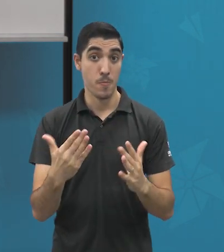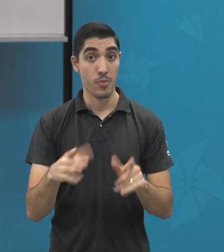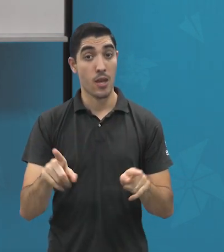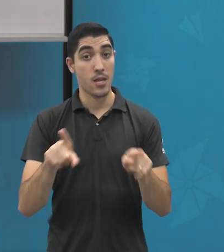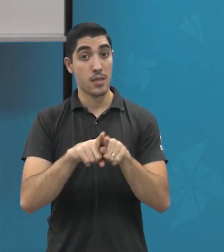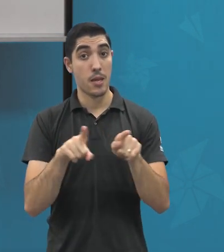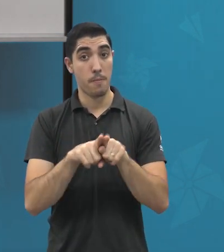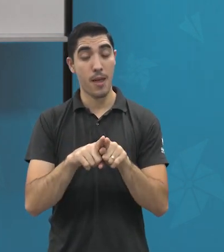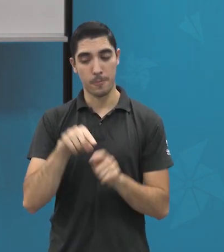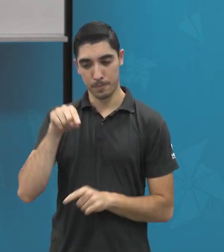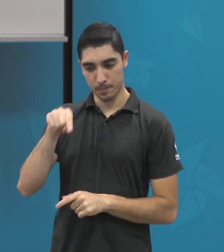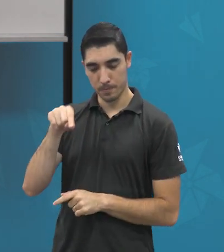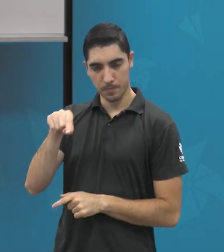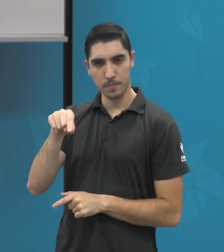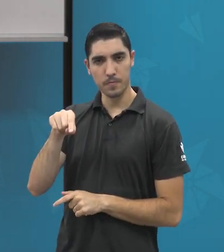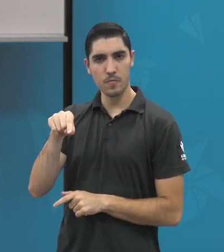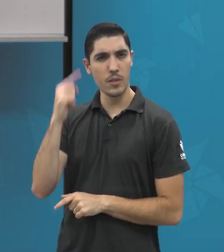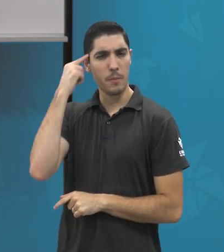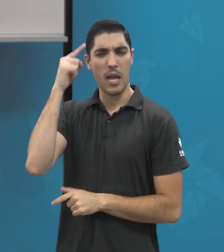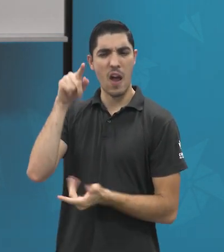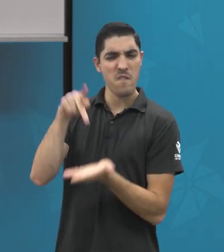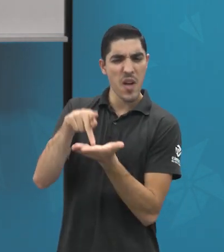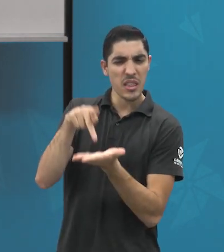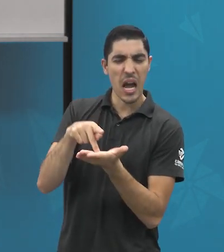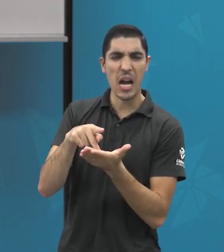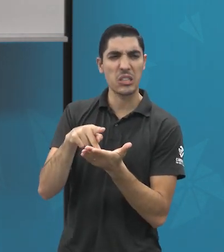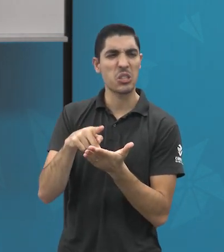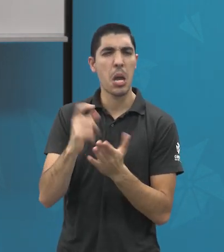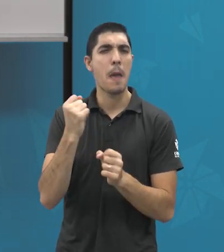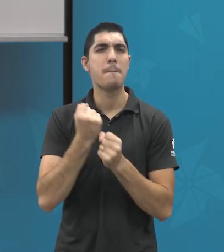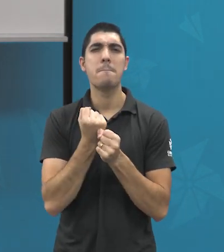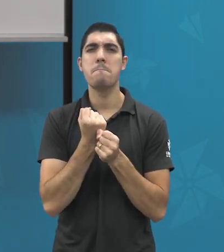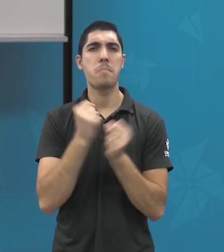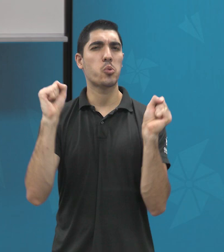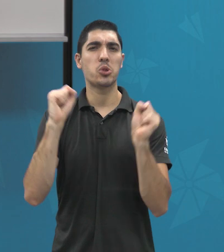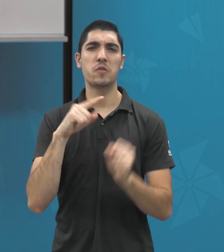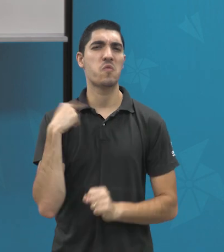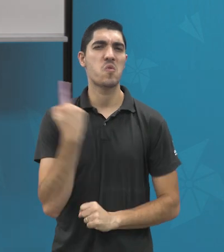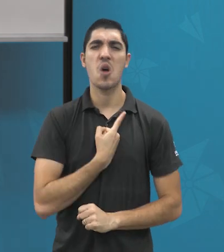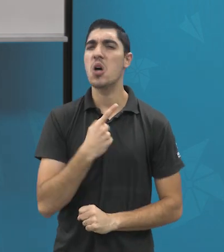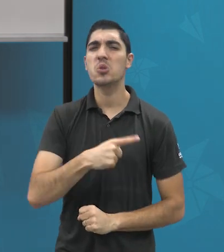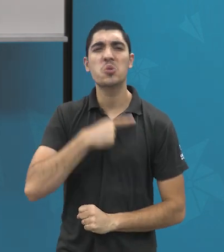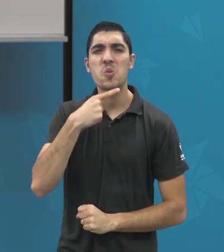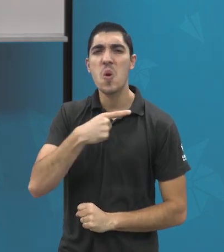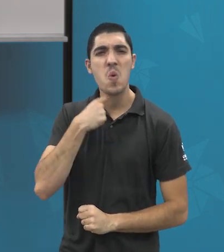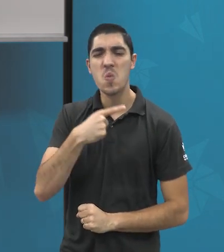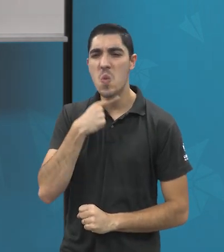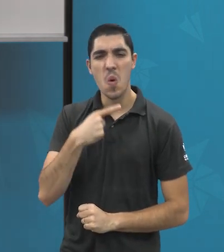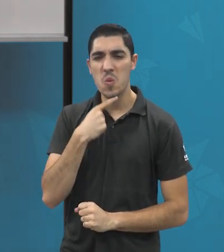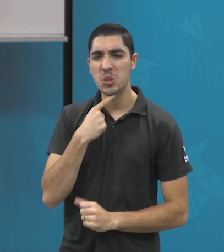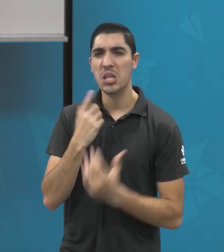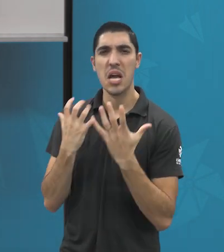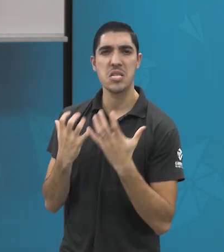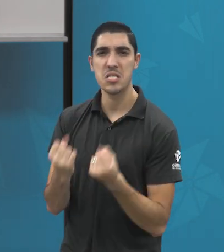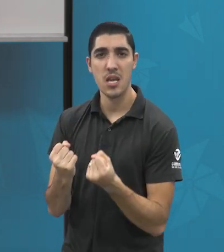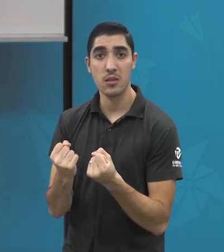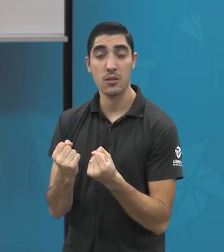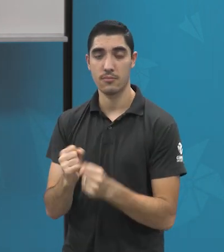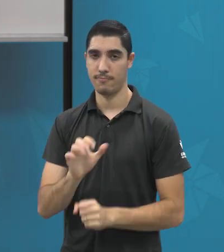objetiva que está fora do mundo ou que está fora de cada um de nós. Se a gente